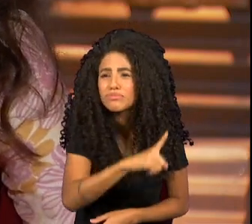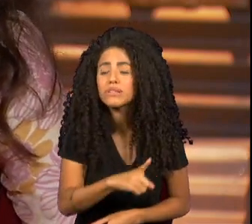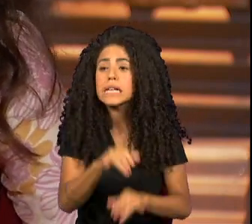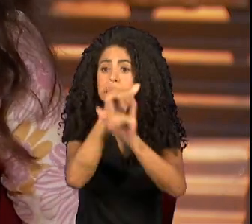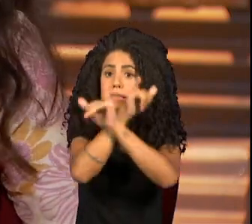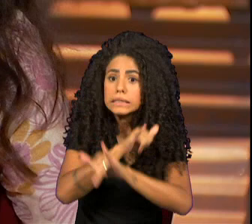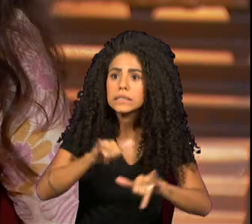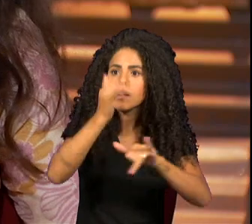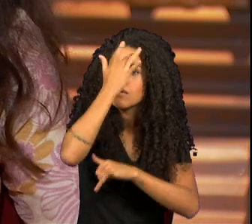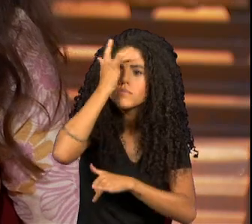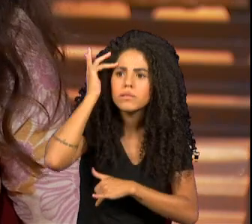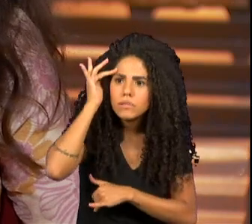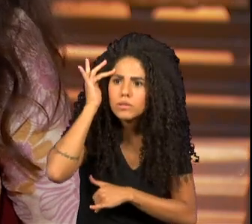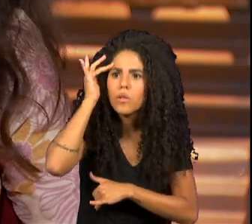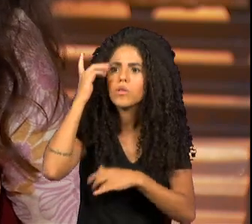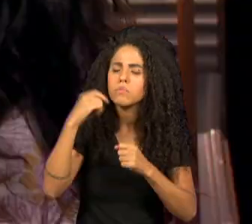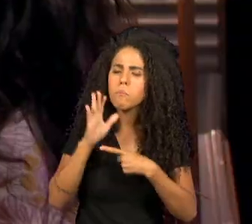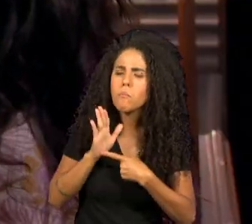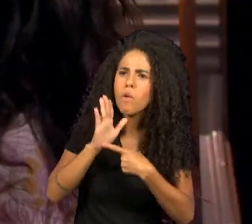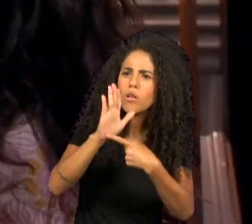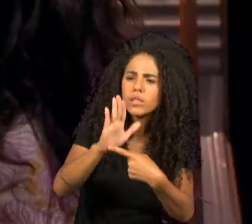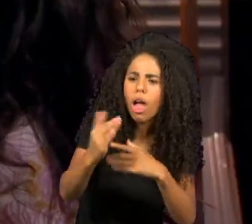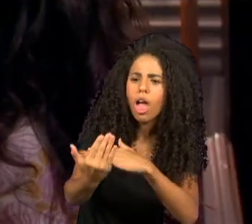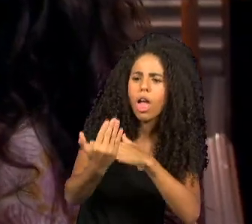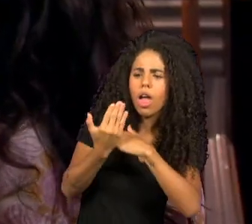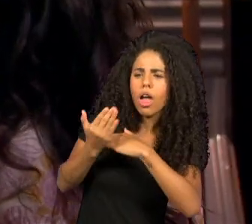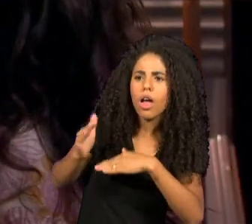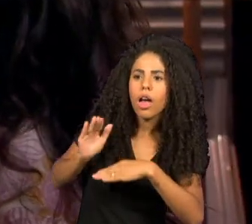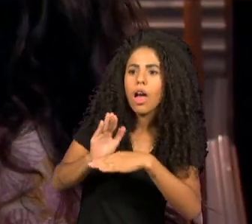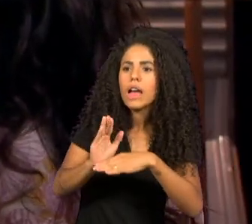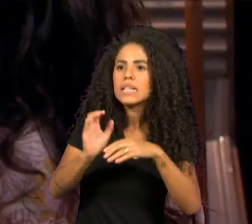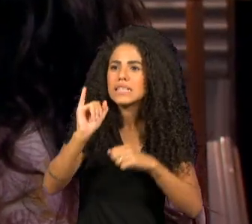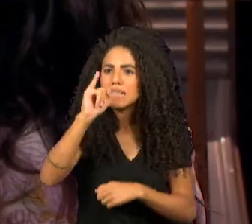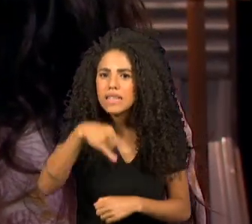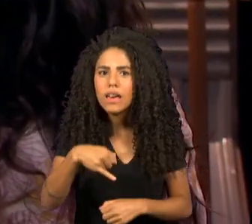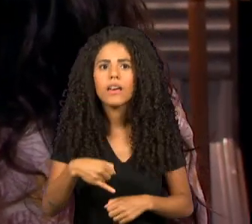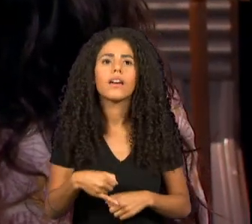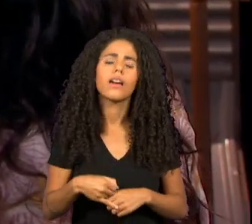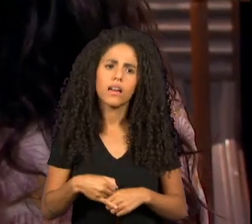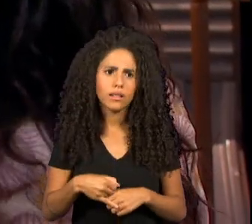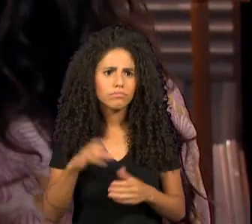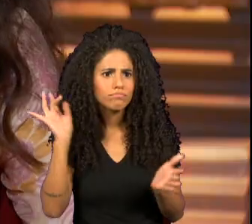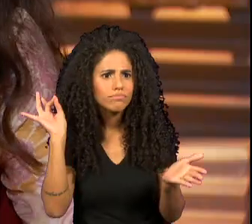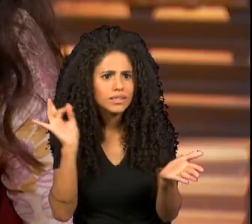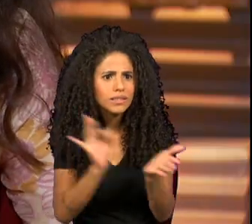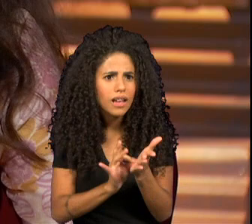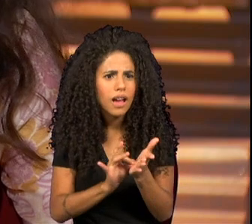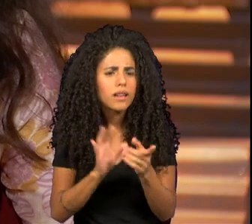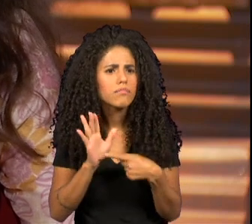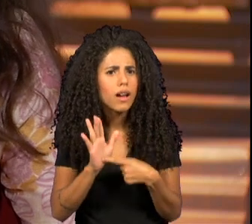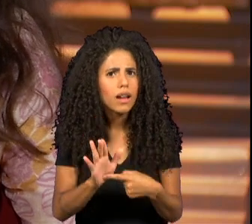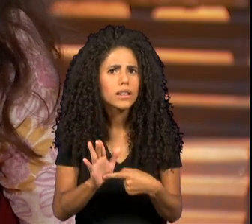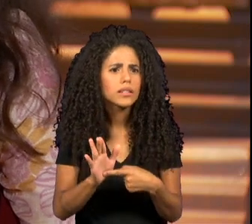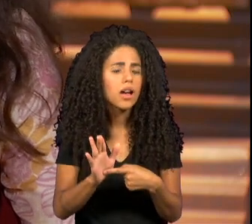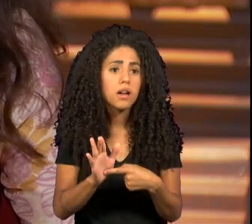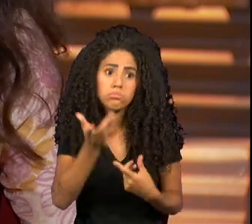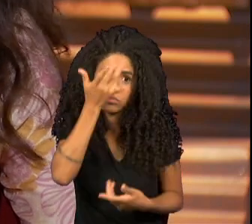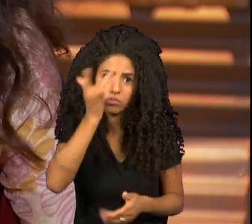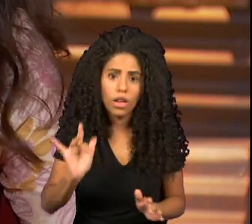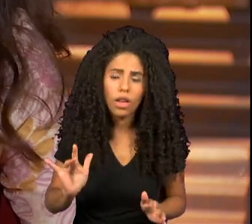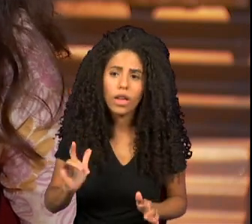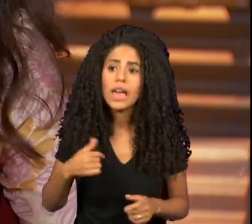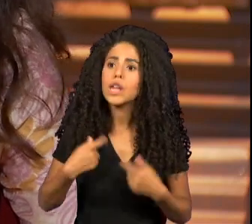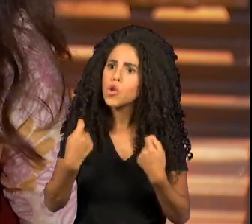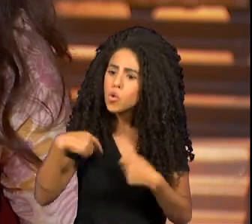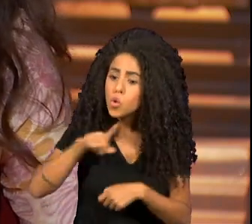compartilhar mais isso com as pessoas para avisar né deixa horrível gostei começou com uma palavra que eu acho bem sincera mesmo muito sincera e a gente tinha